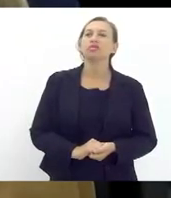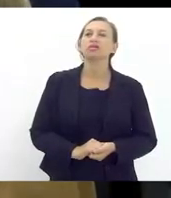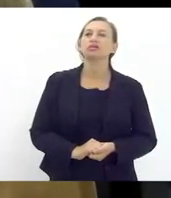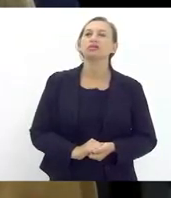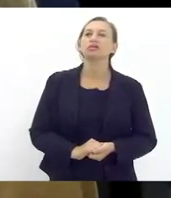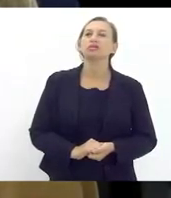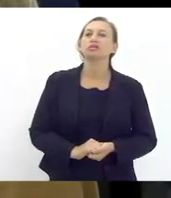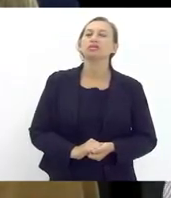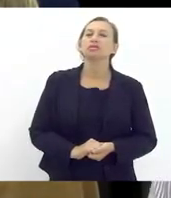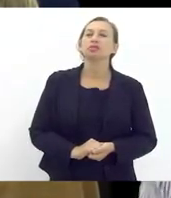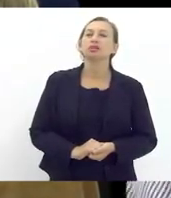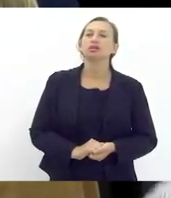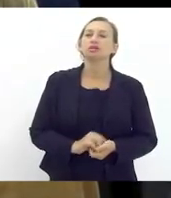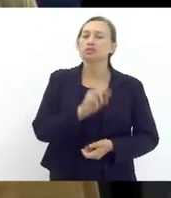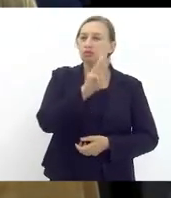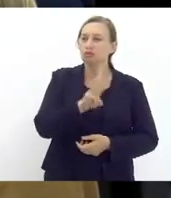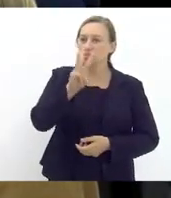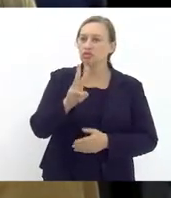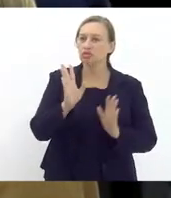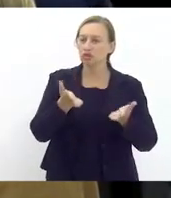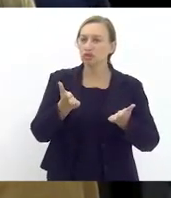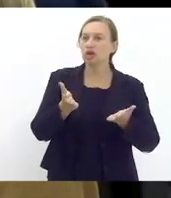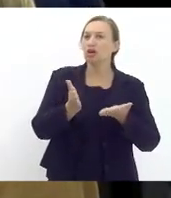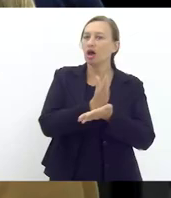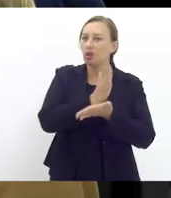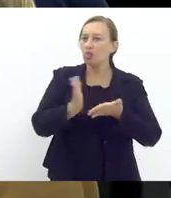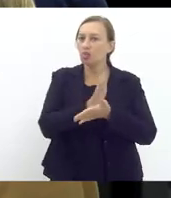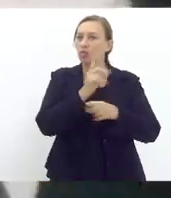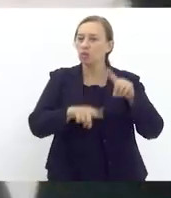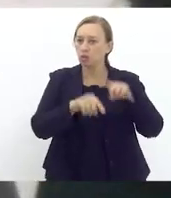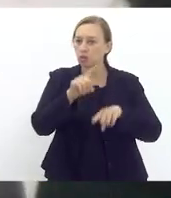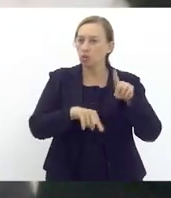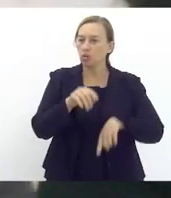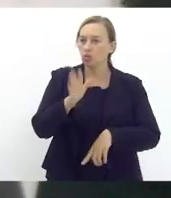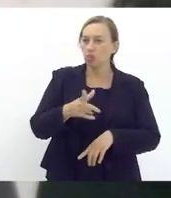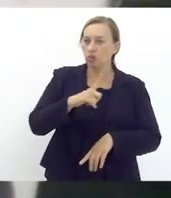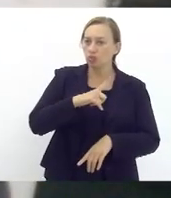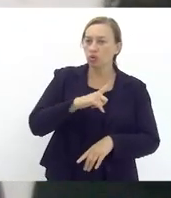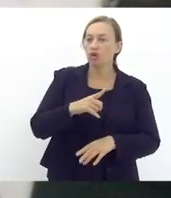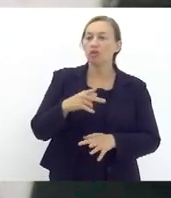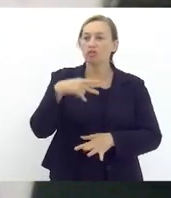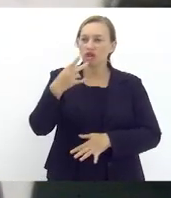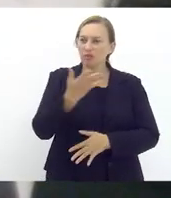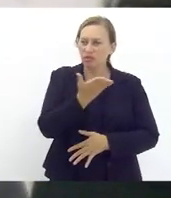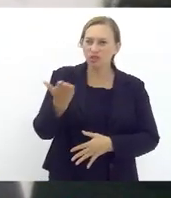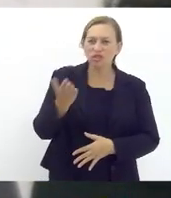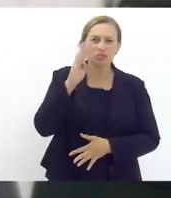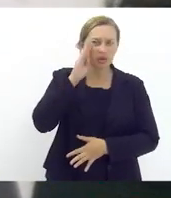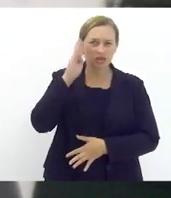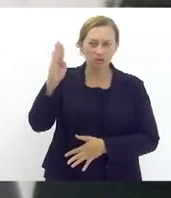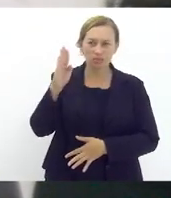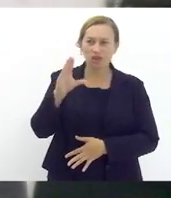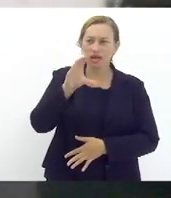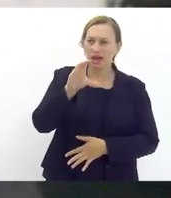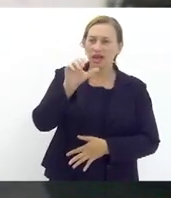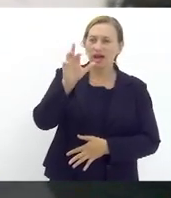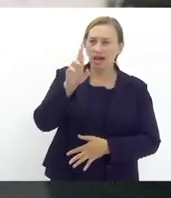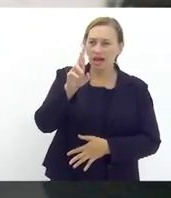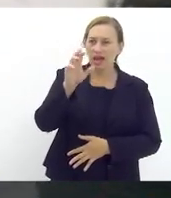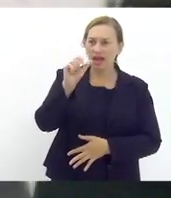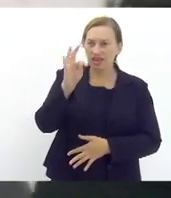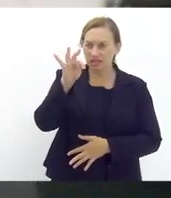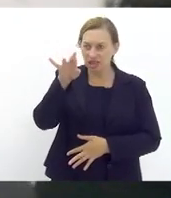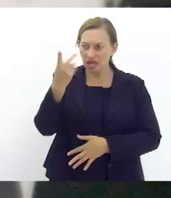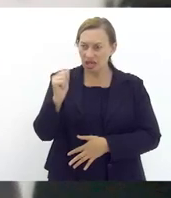no ar e já temos alguns materiais o que eu queria destacar para vocês É principalmente a cartilha e